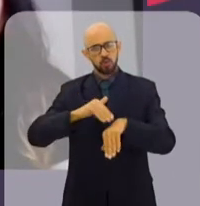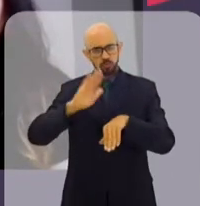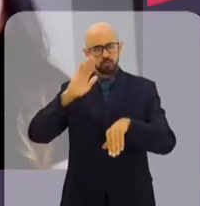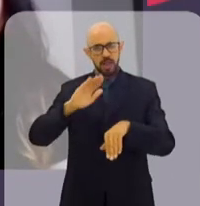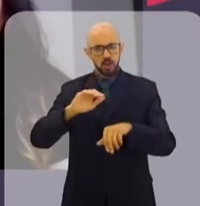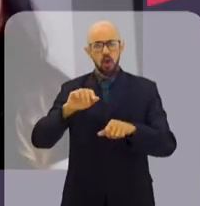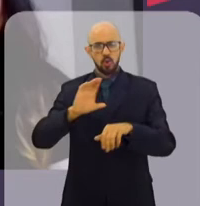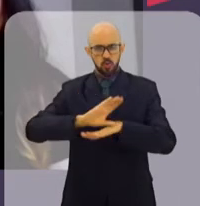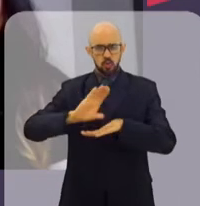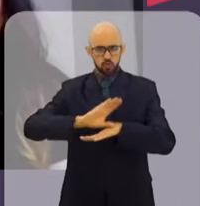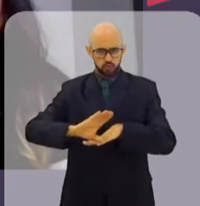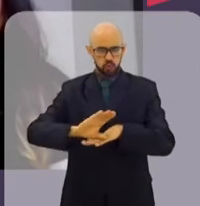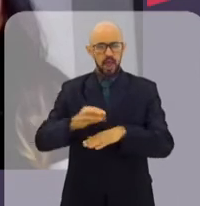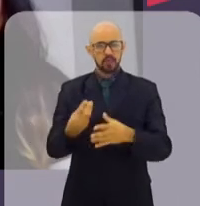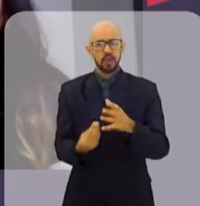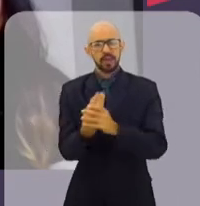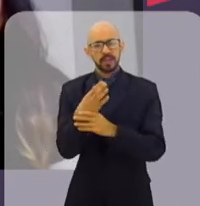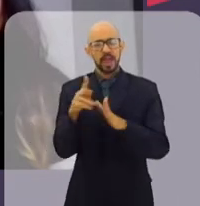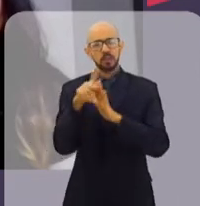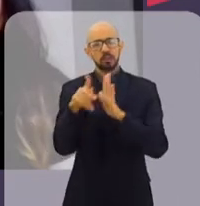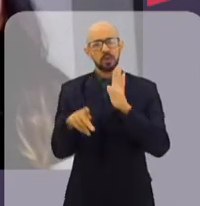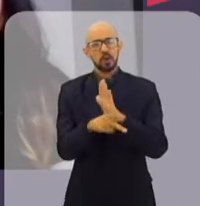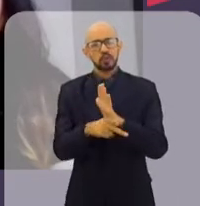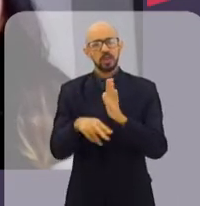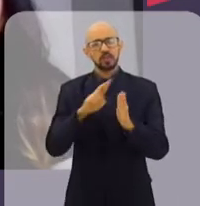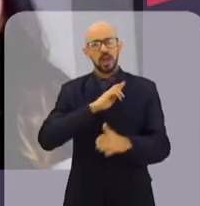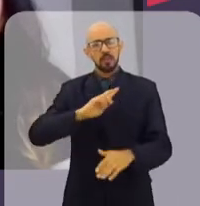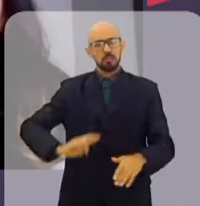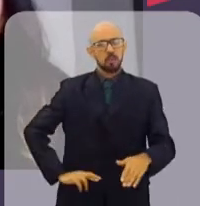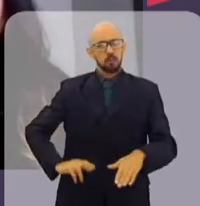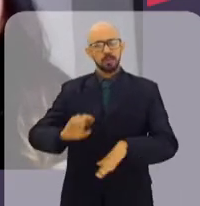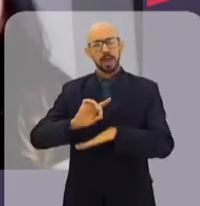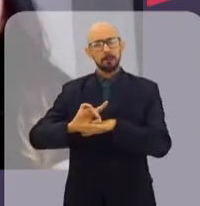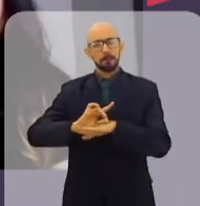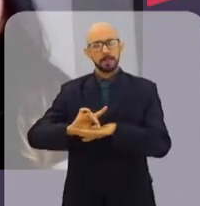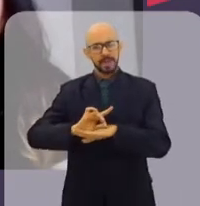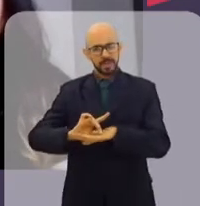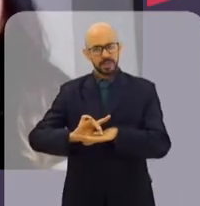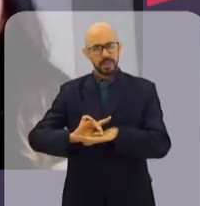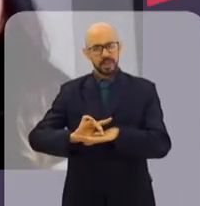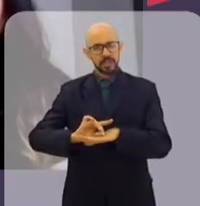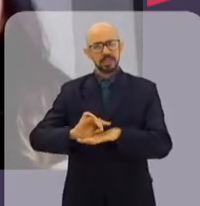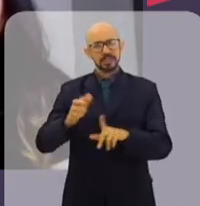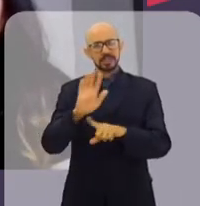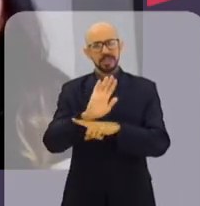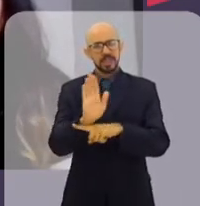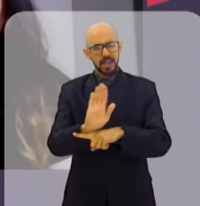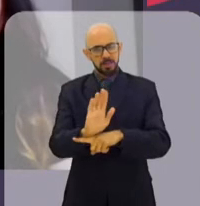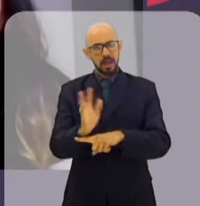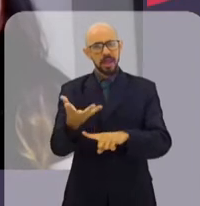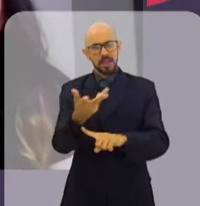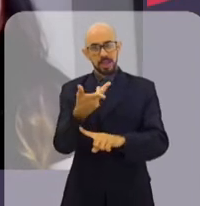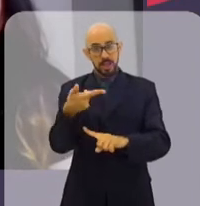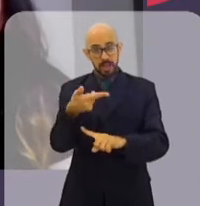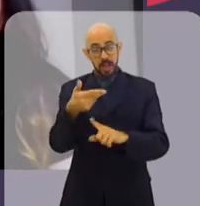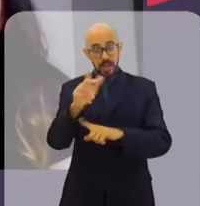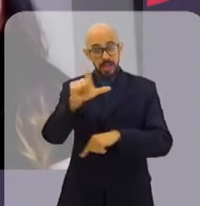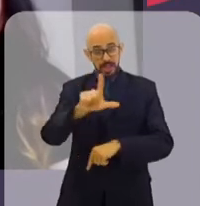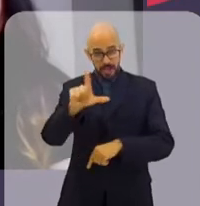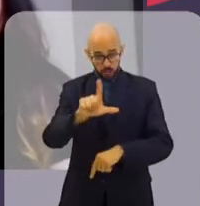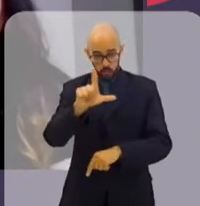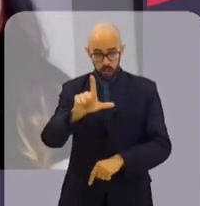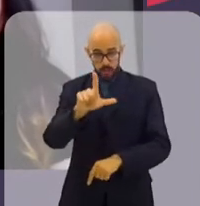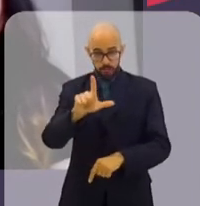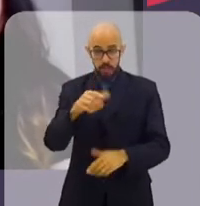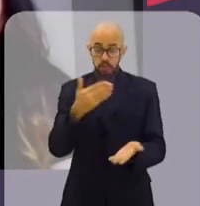do evento, nasceu o projeto, a República Preta Cinema e Literatura. Nós passamos a incluir também o cinema.